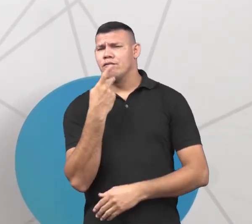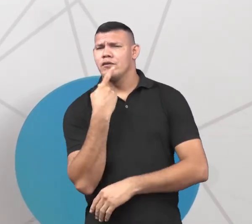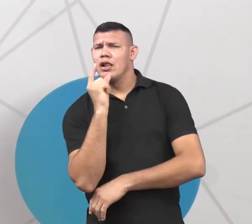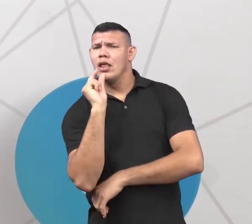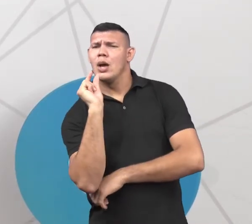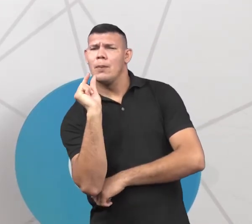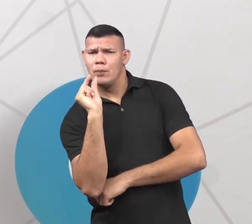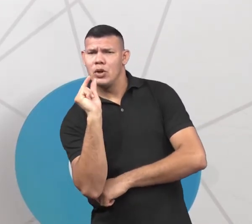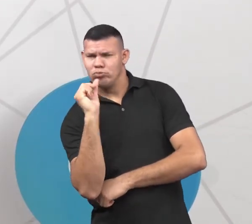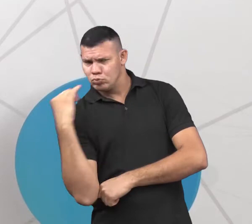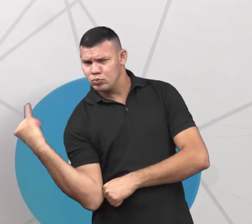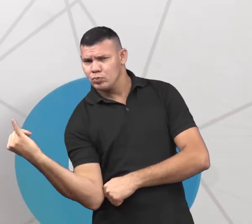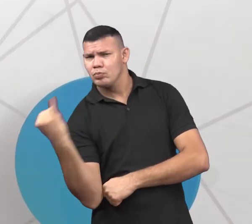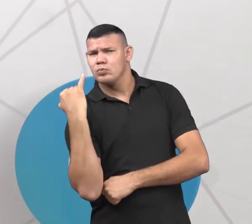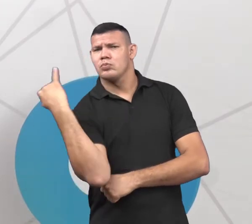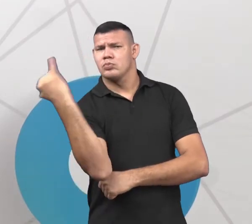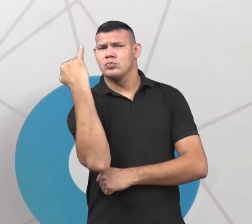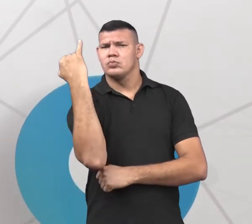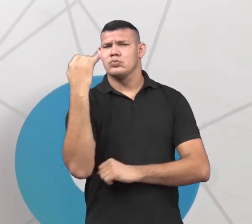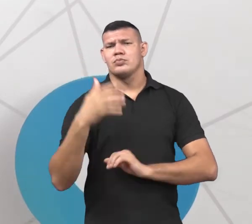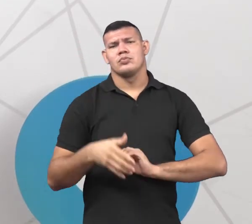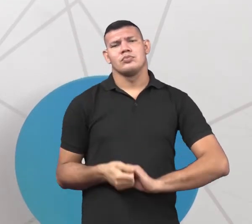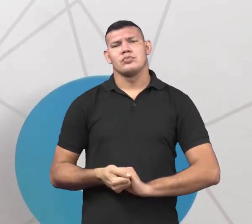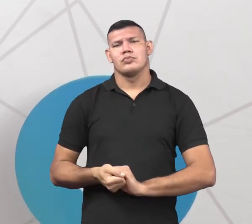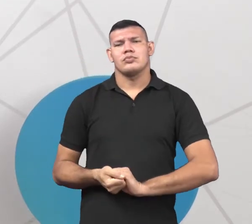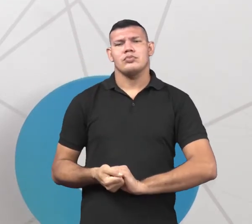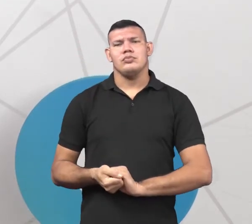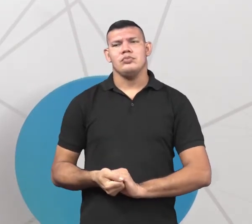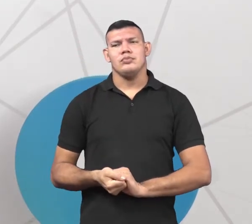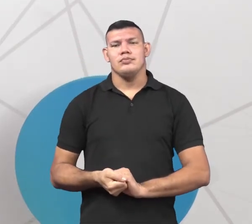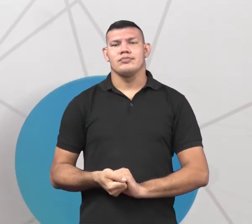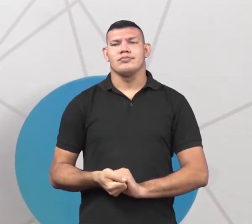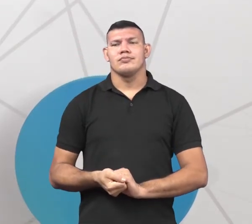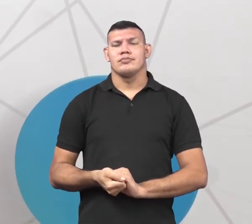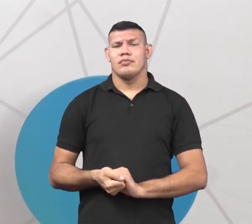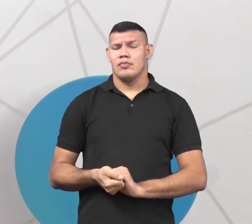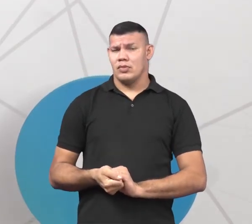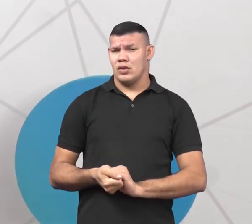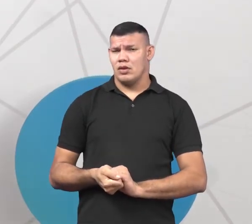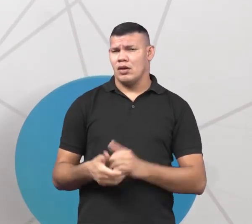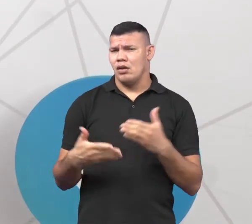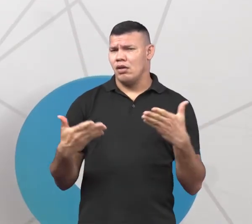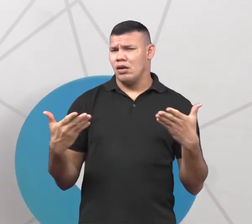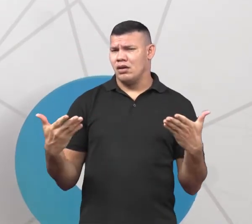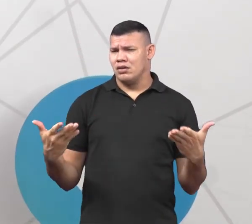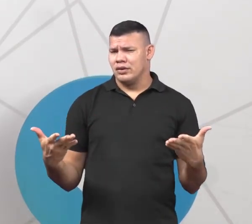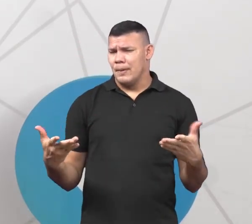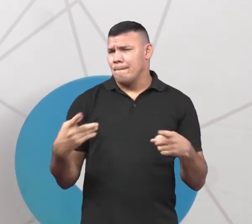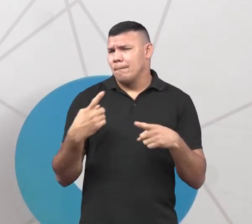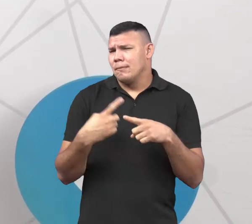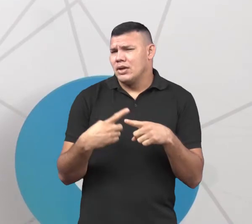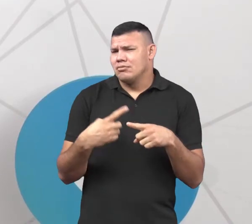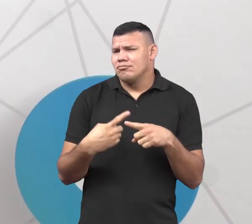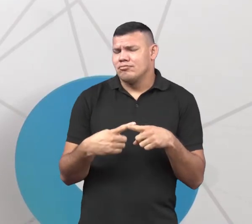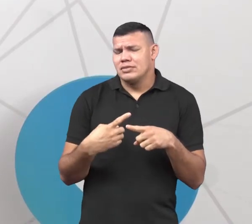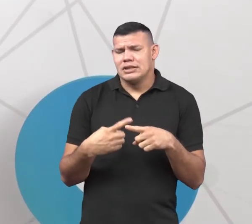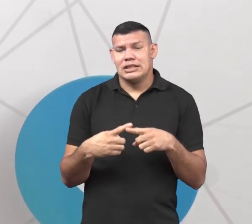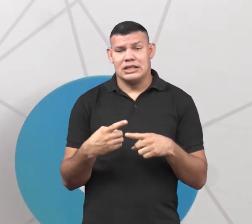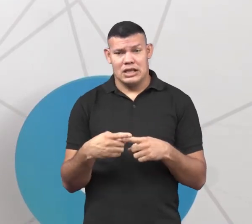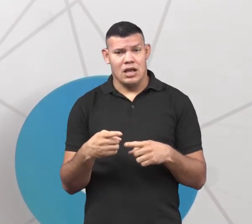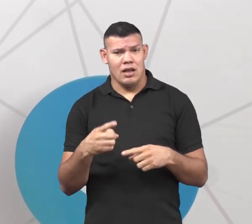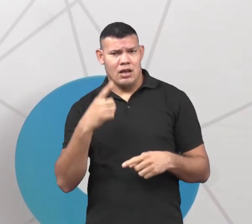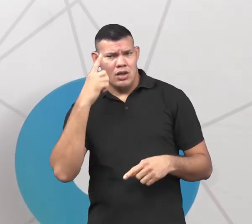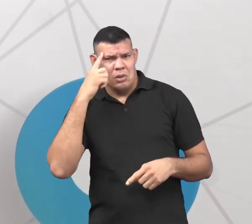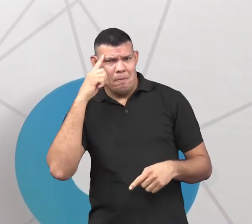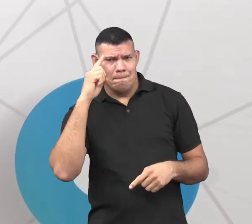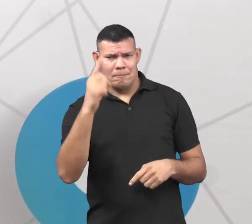ustedes muy importante, ¿está bien? Que es algo que siempre aparece cuando hablamos de imperativo.